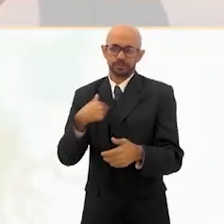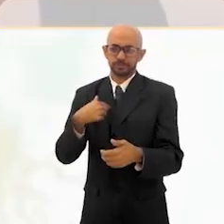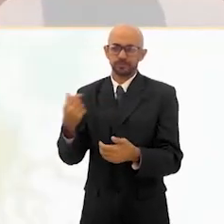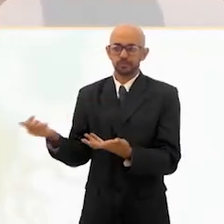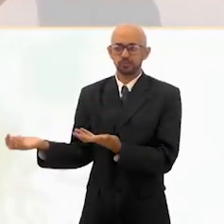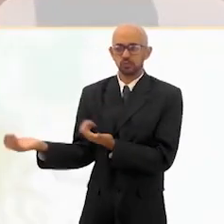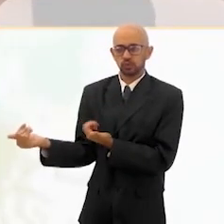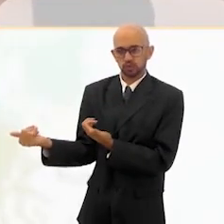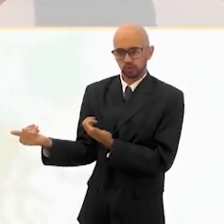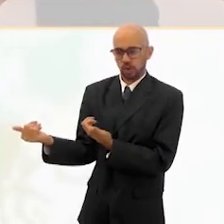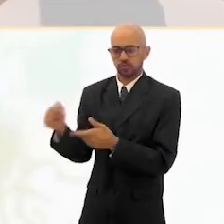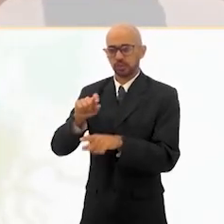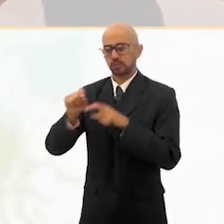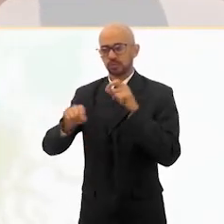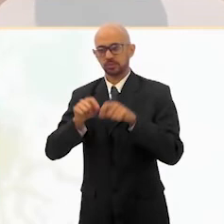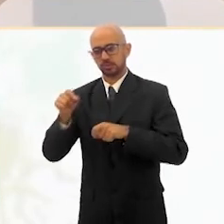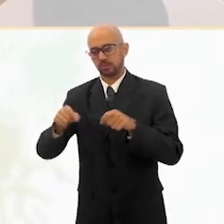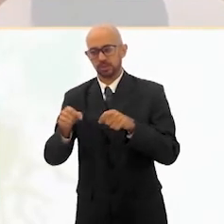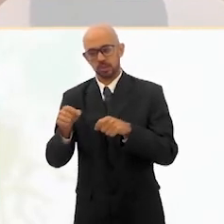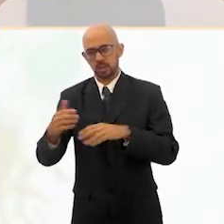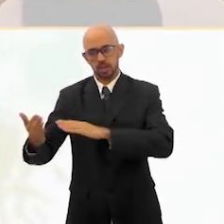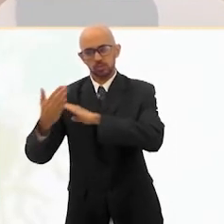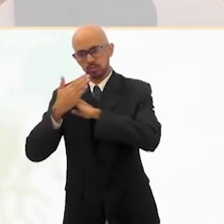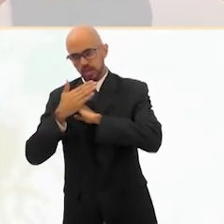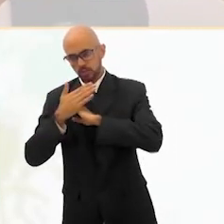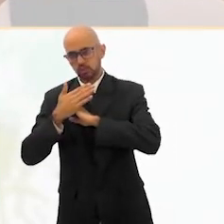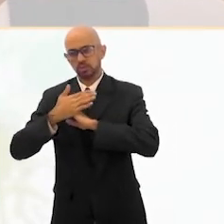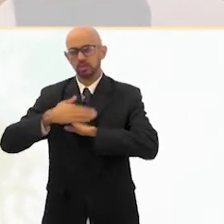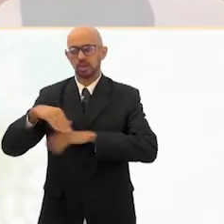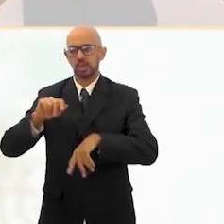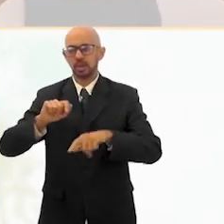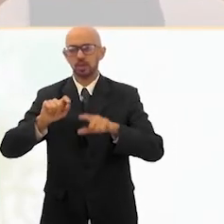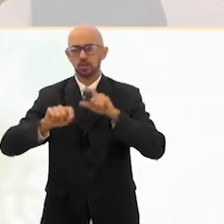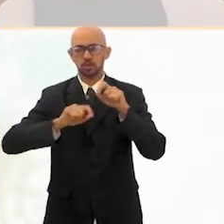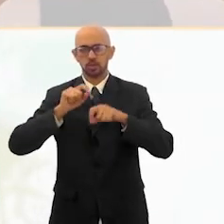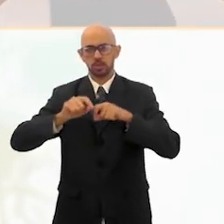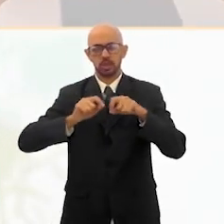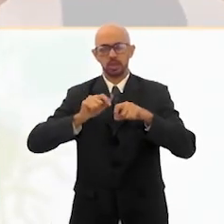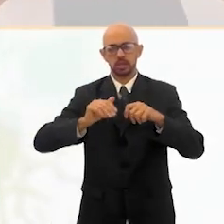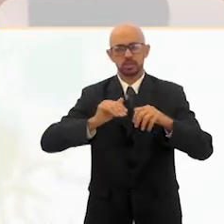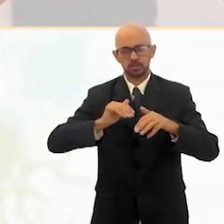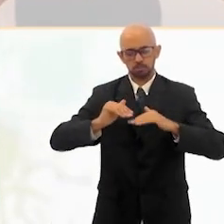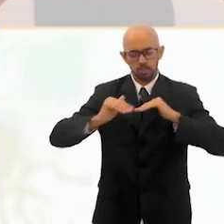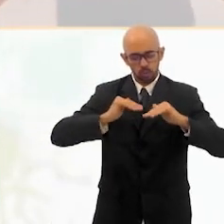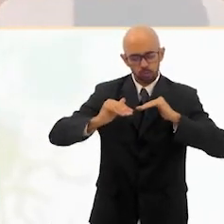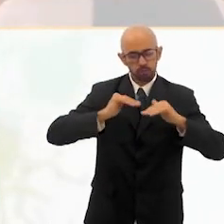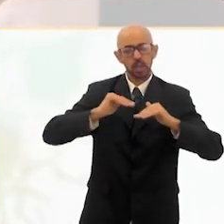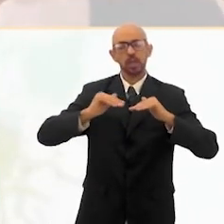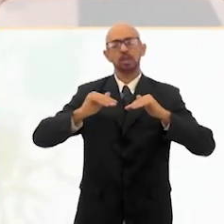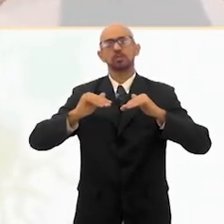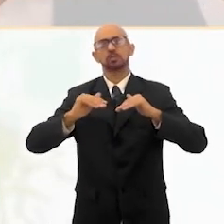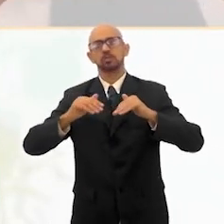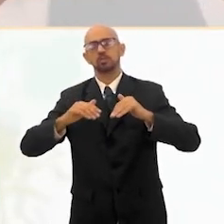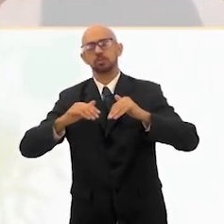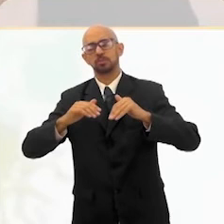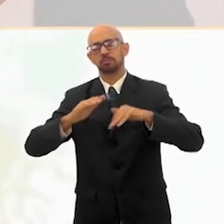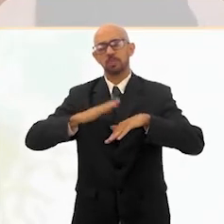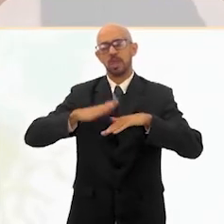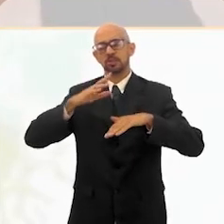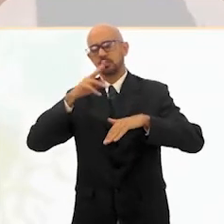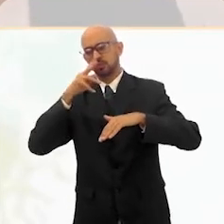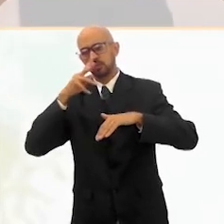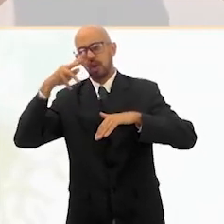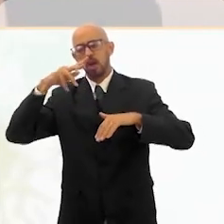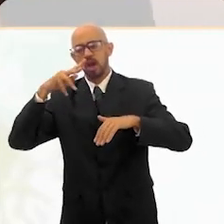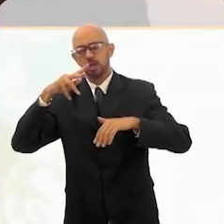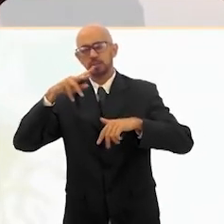juventude, mas essa juventude ajuda a gente a estar mais nessa dinâmica um pouco mais intensa, né,